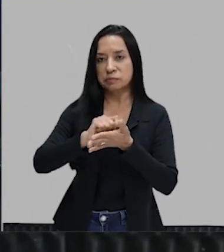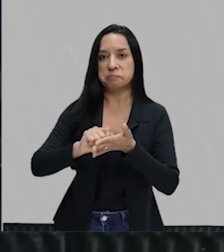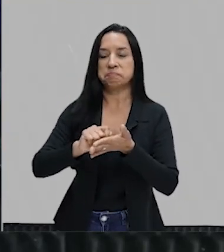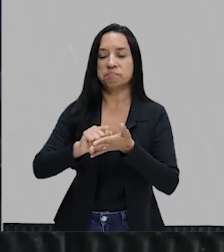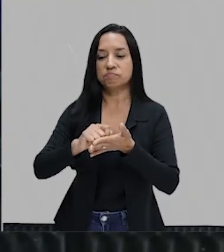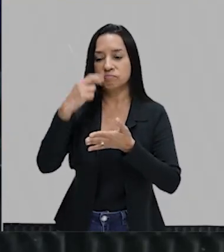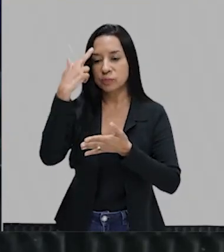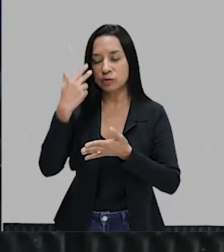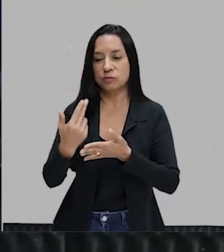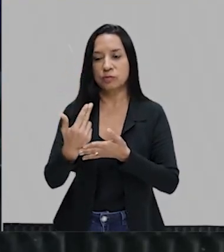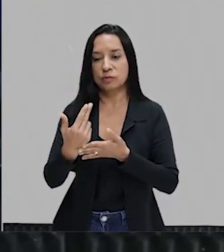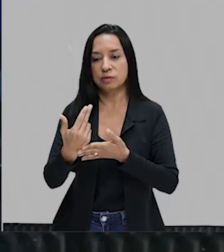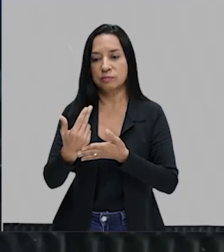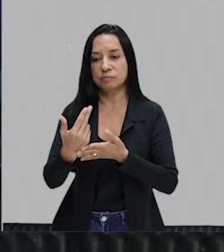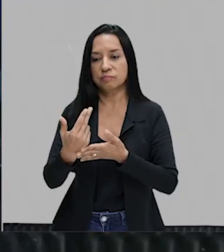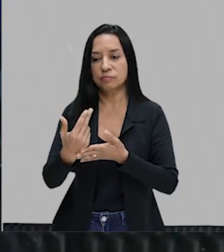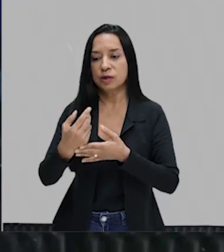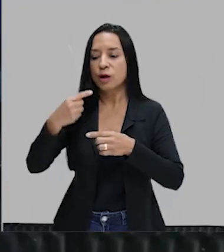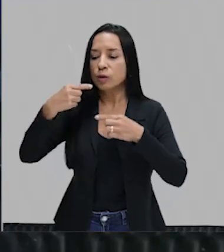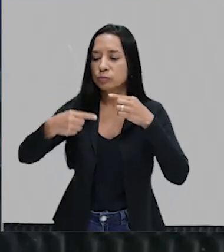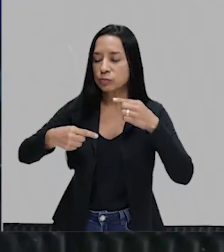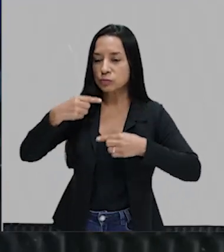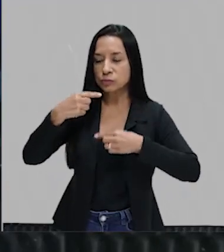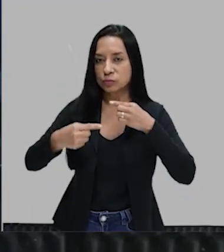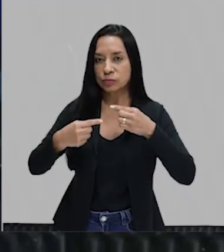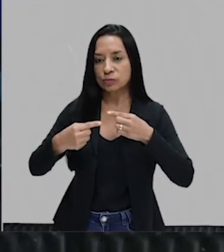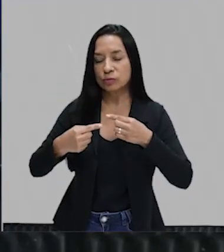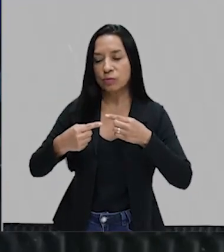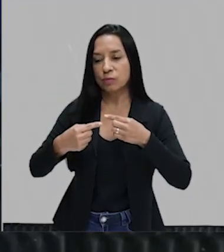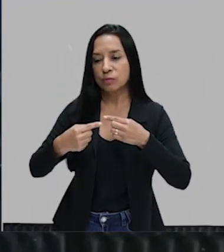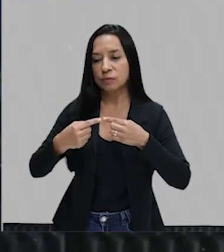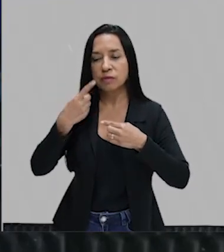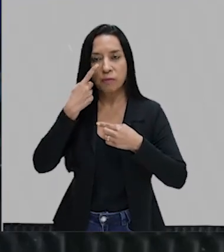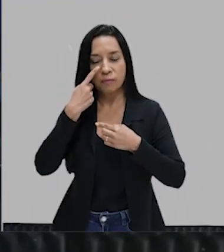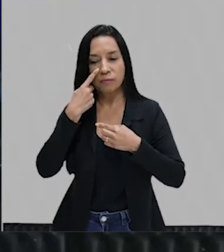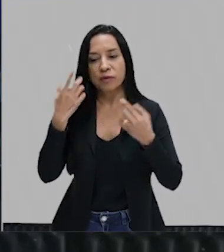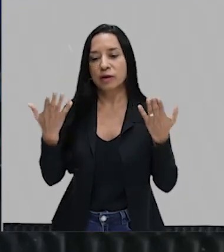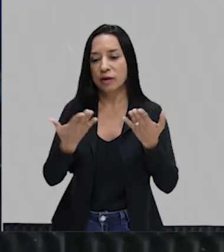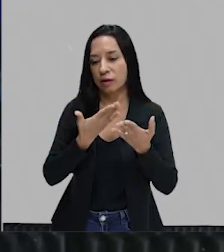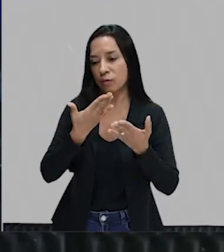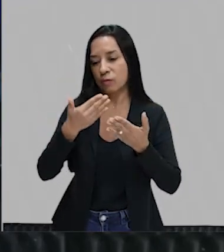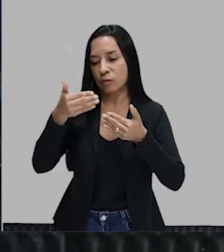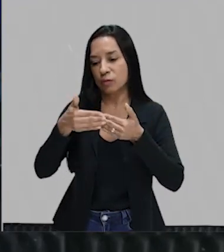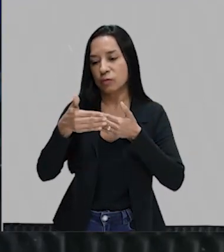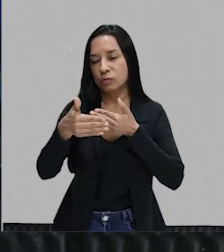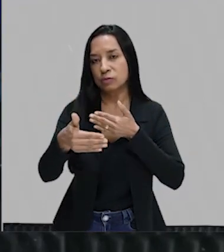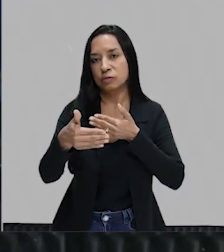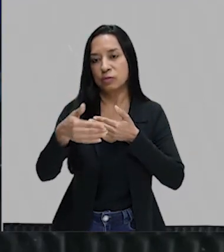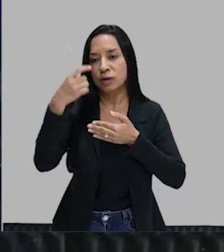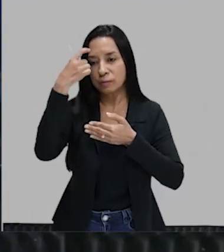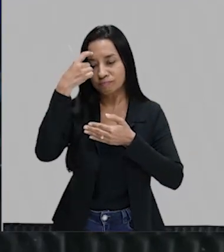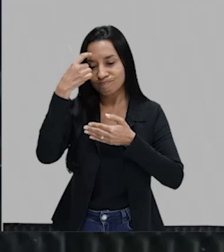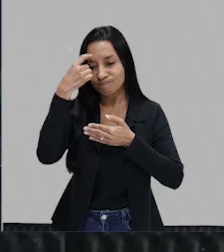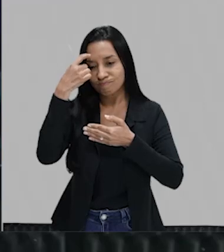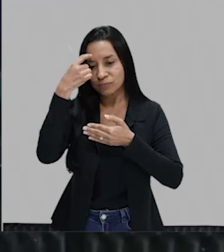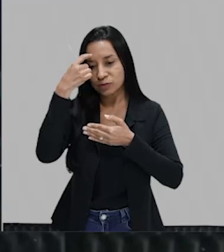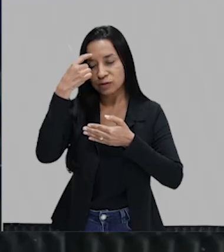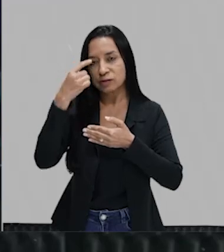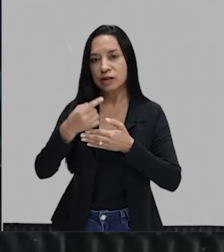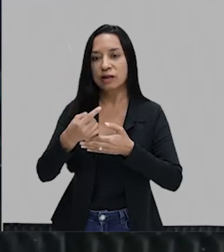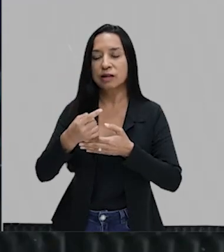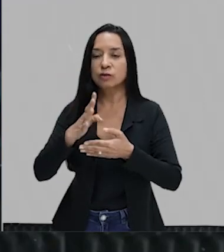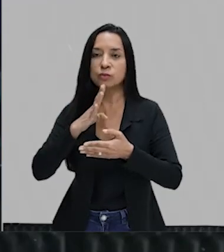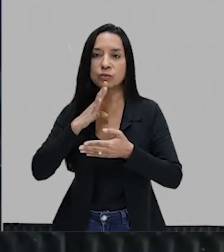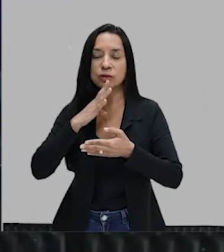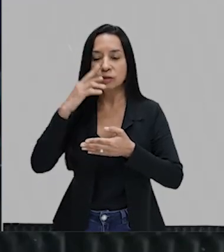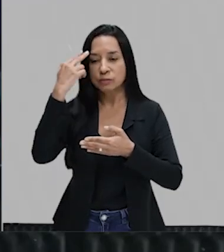nós iremos poder analisar melhor no desenrolar dessa ideia do conhecimento histórico ou da escrita